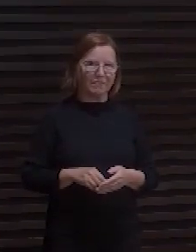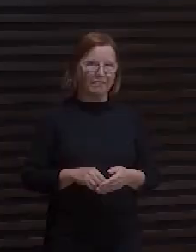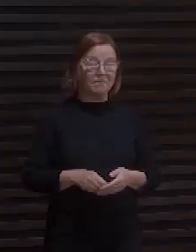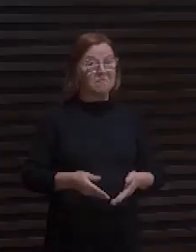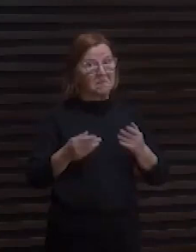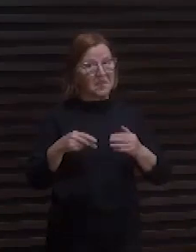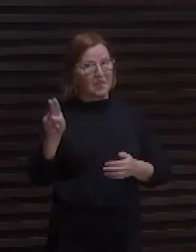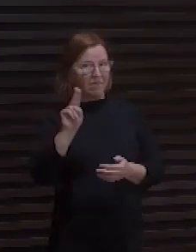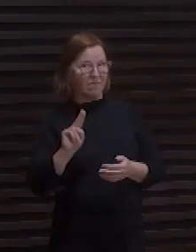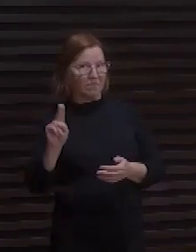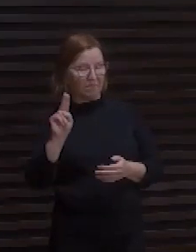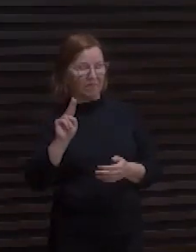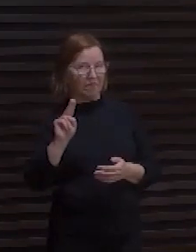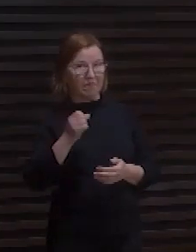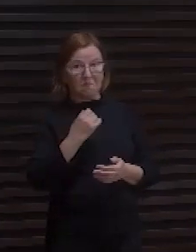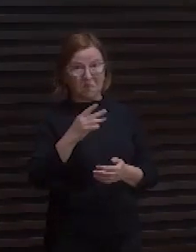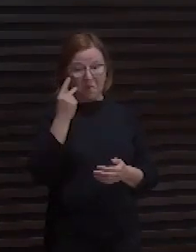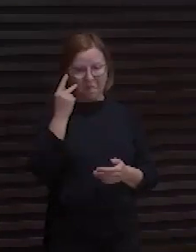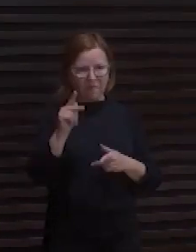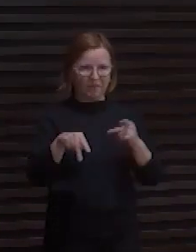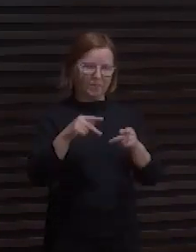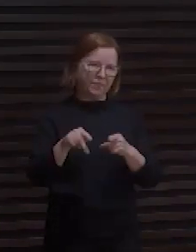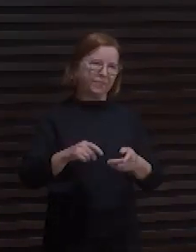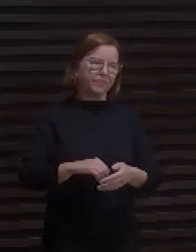utilidade para os outros?